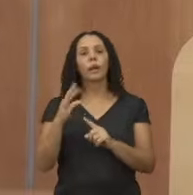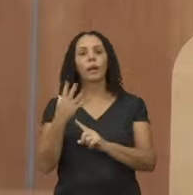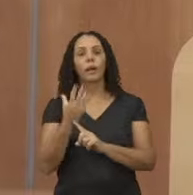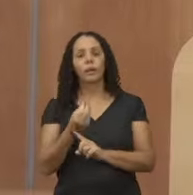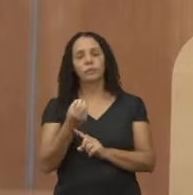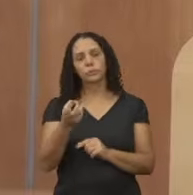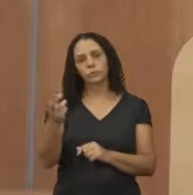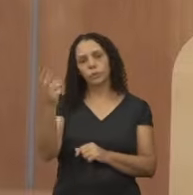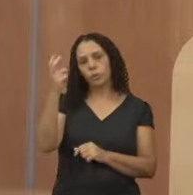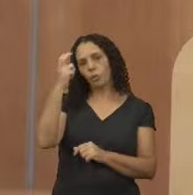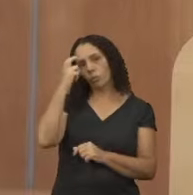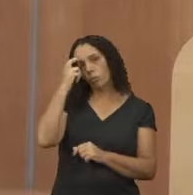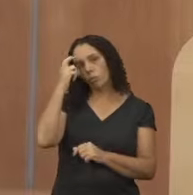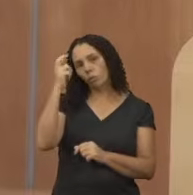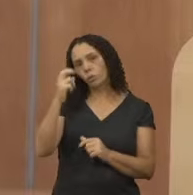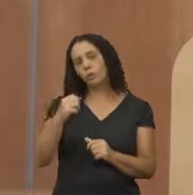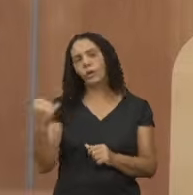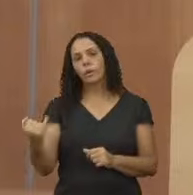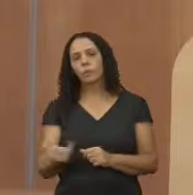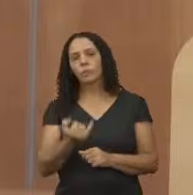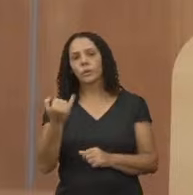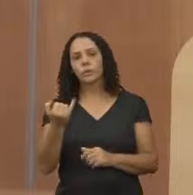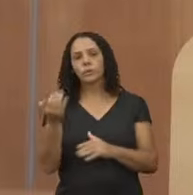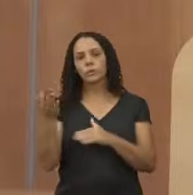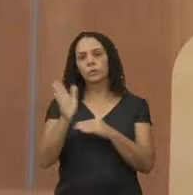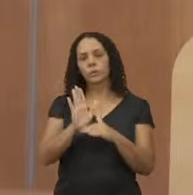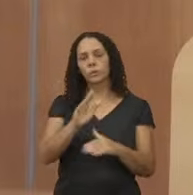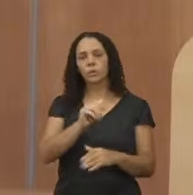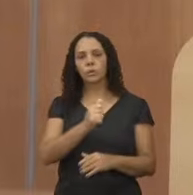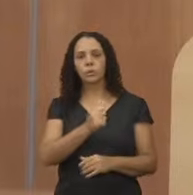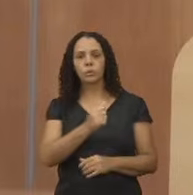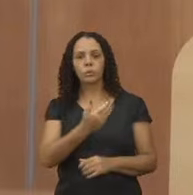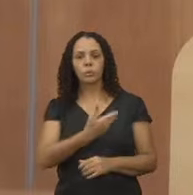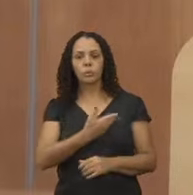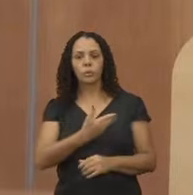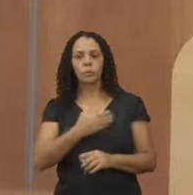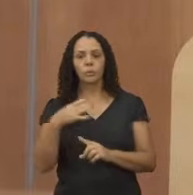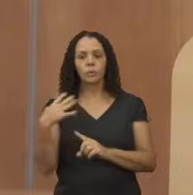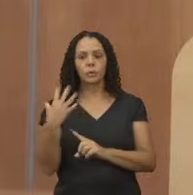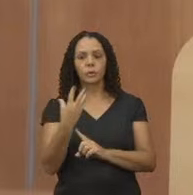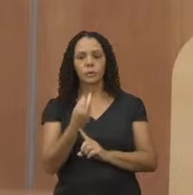cultura. E teve a importante colaboração do amigo e artista